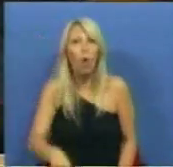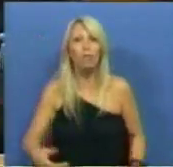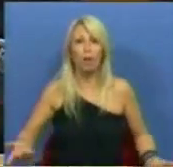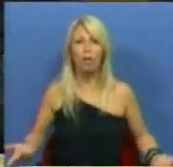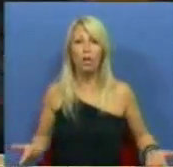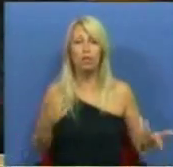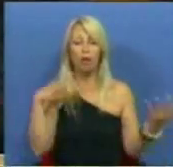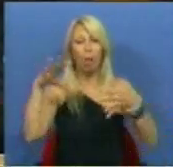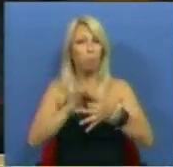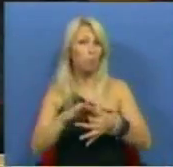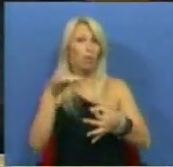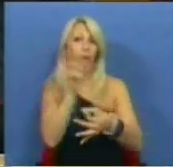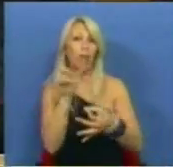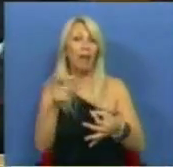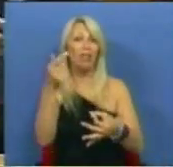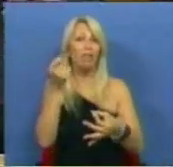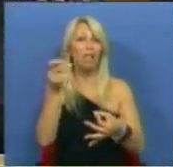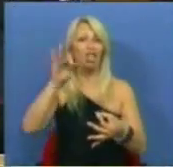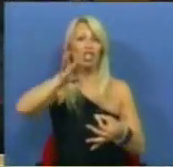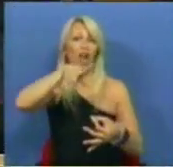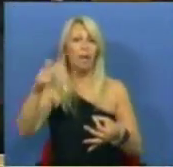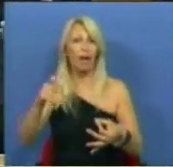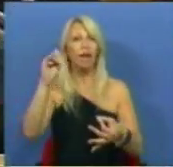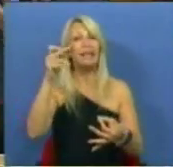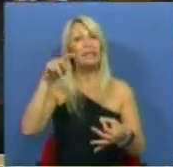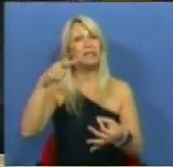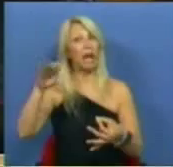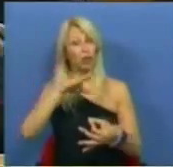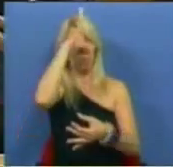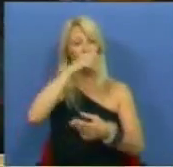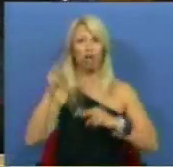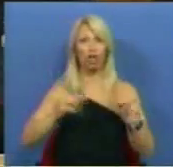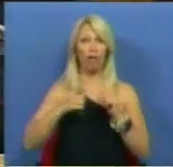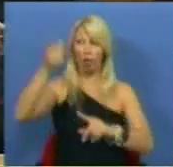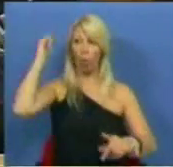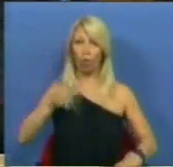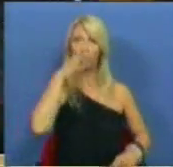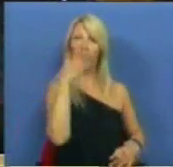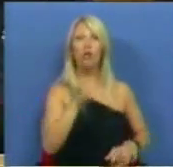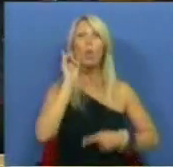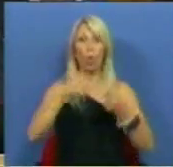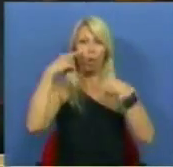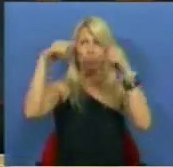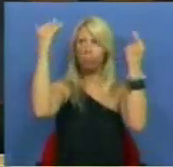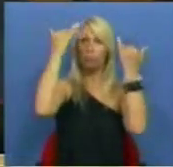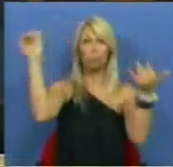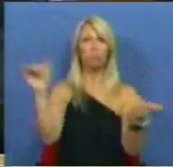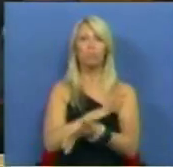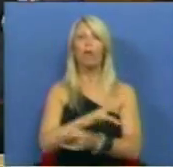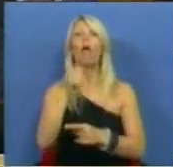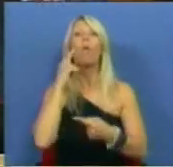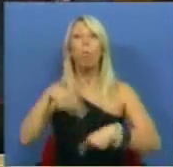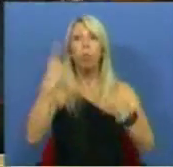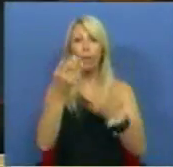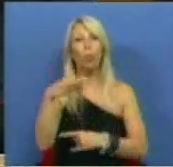as palavras de Teixeira dos Santos, o Ministro das Finanças, onde ontem, reagindo àquilo que eram as notícias públicas e que o PS na quarta-feira